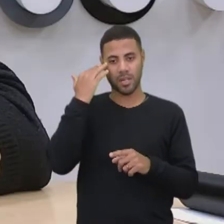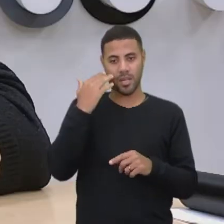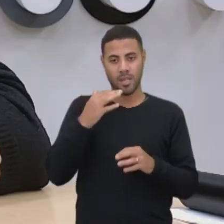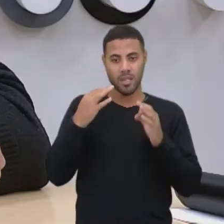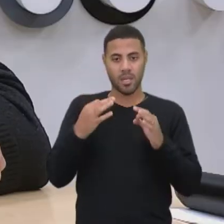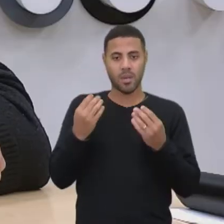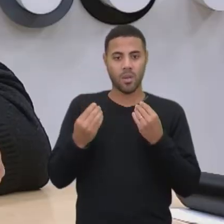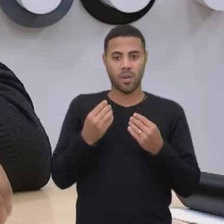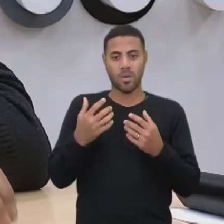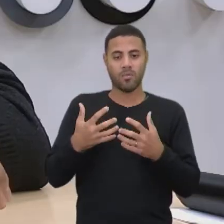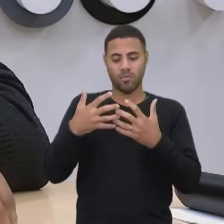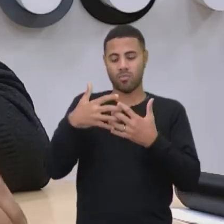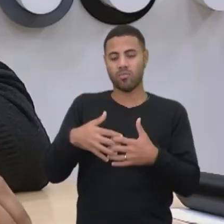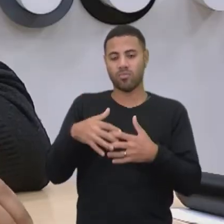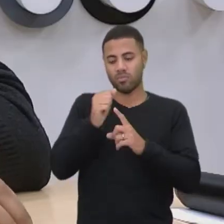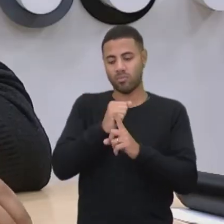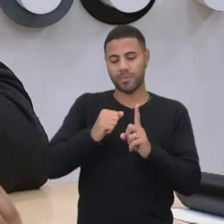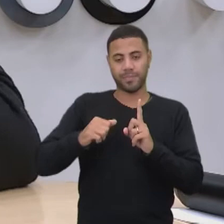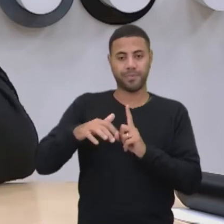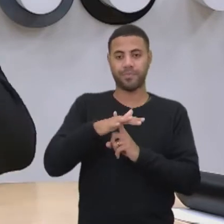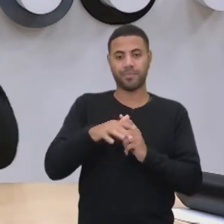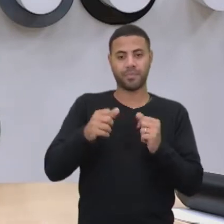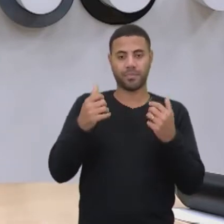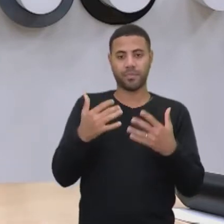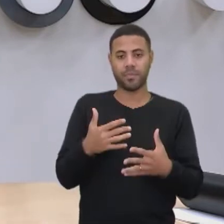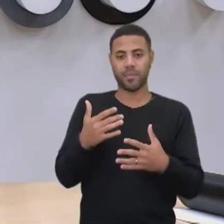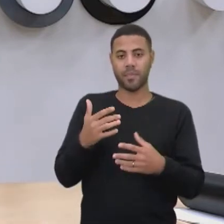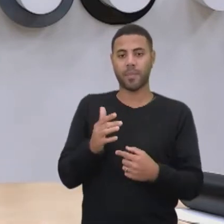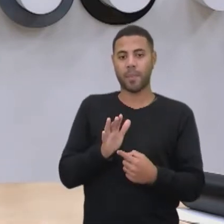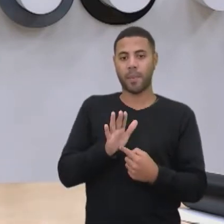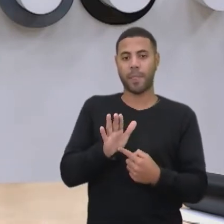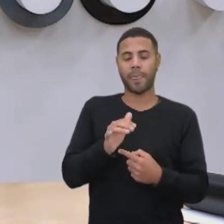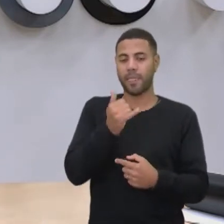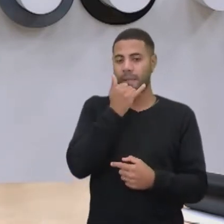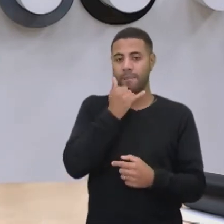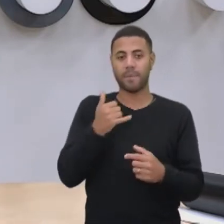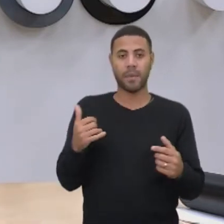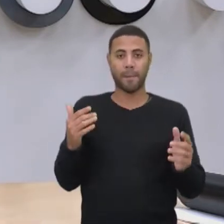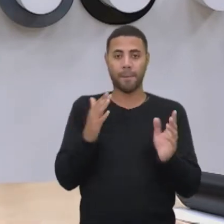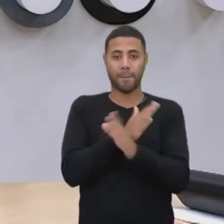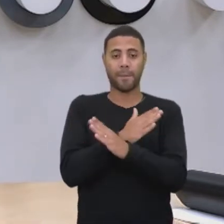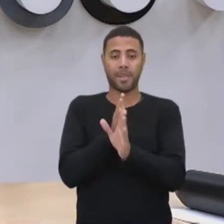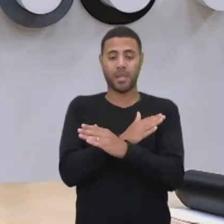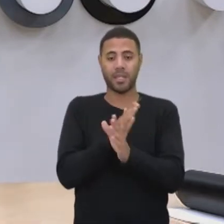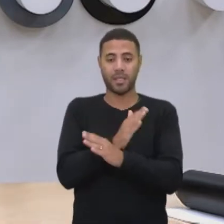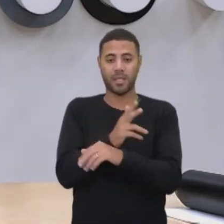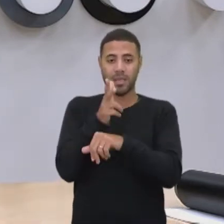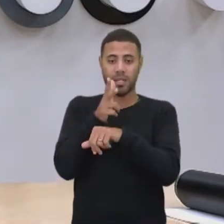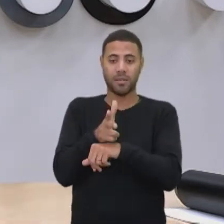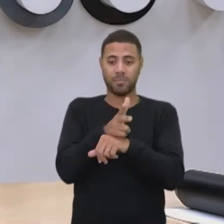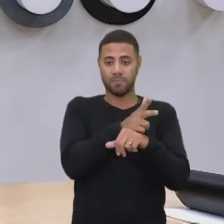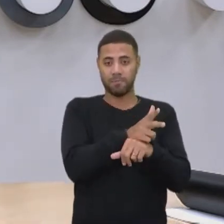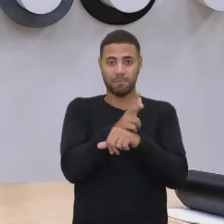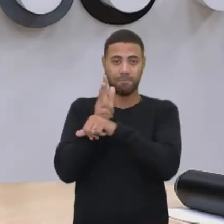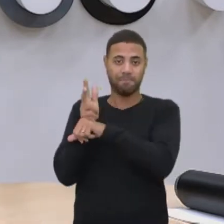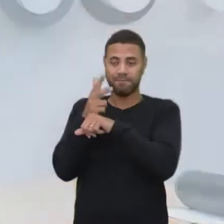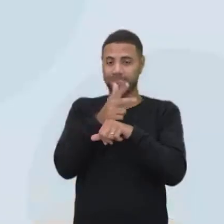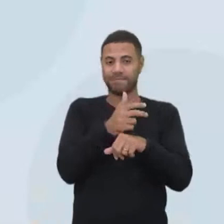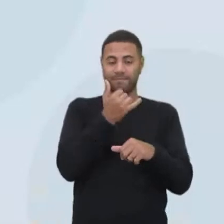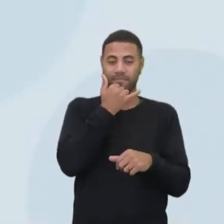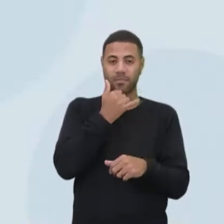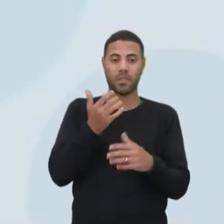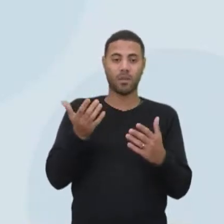que é função social, tá? Eu tô meio perdido com as câmeras aqui, porque quando tá no geral é ali e quando tá aqui. Vamos lá. A